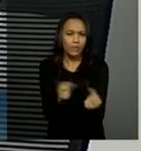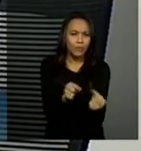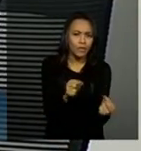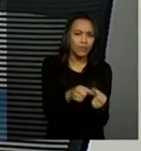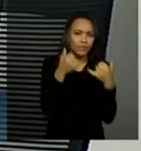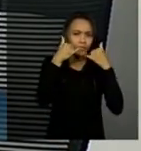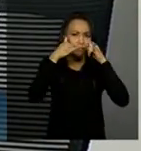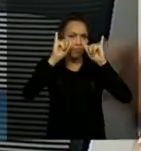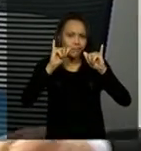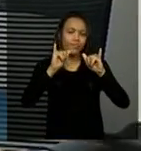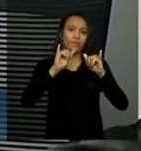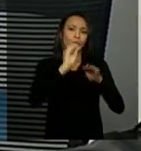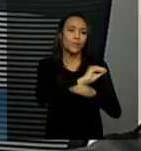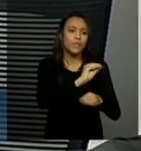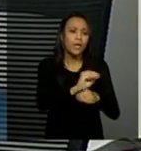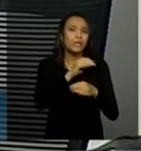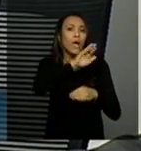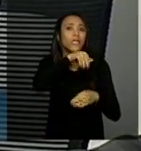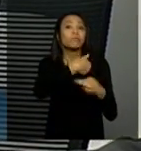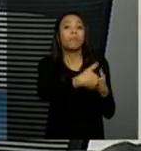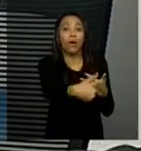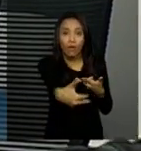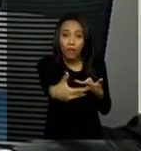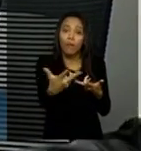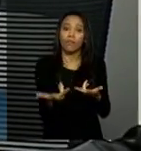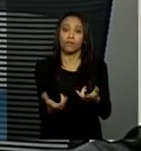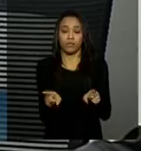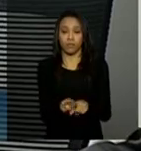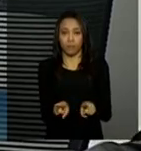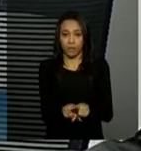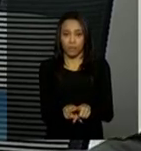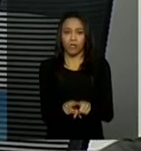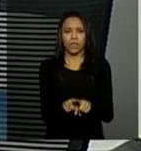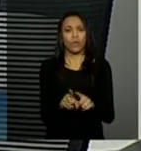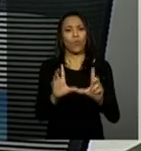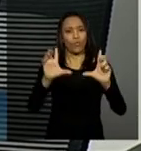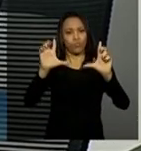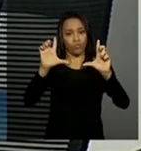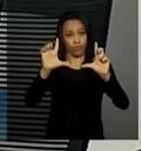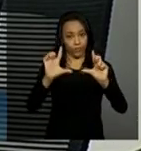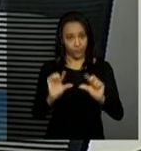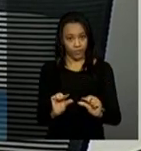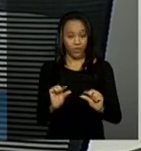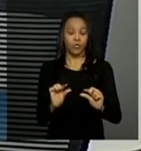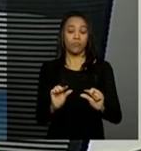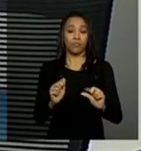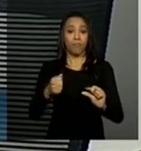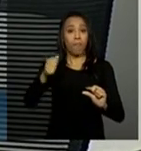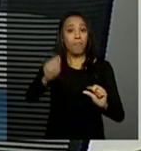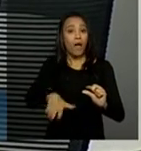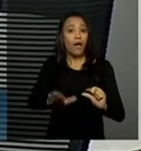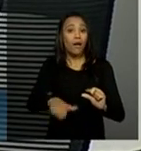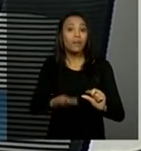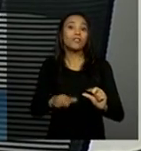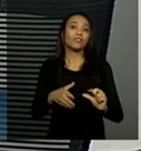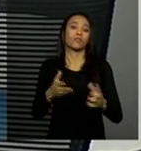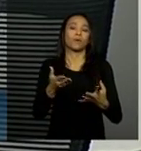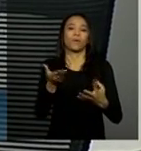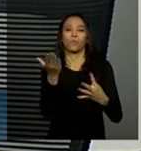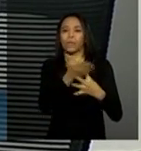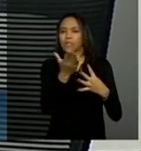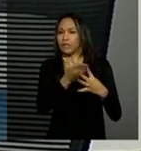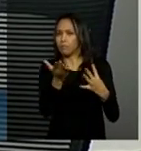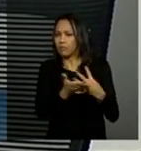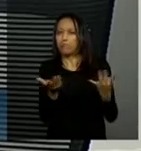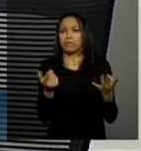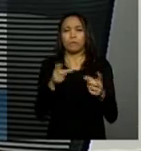em função desse estímulo, né, com crédito a custos mais baixos, né, e um esforço do governo brasileiro no sentido